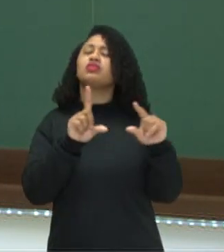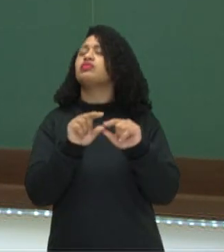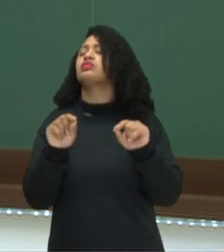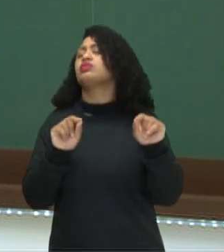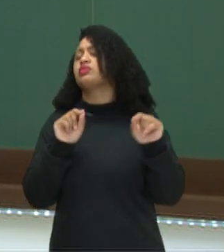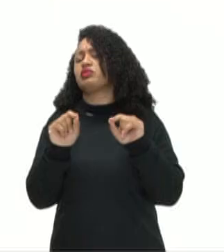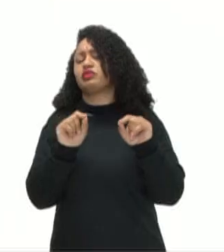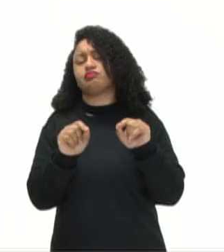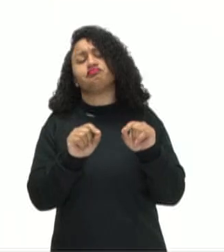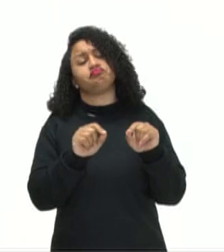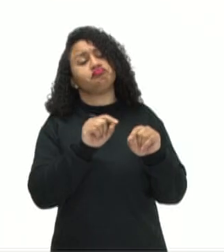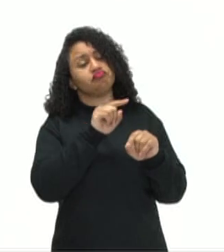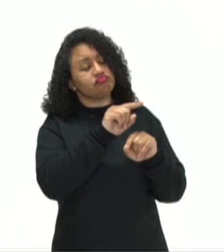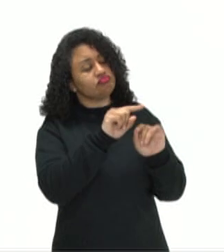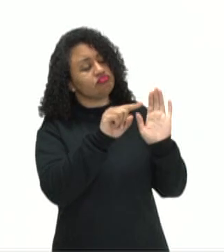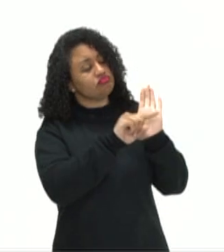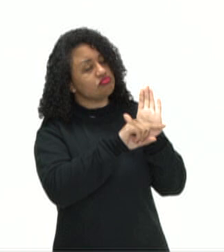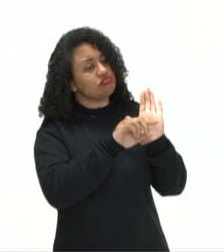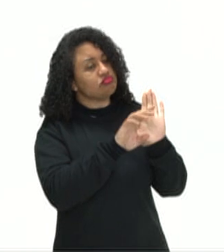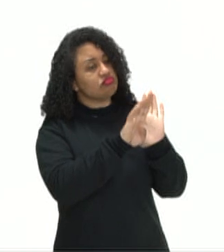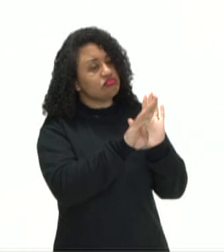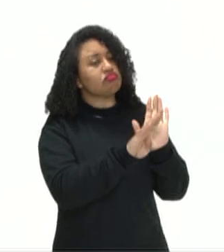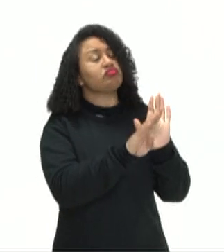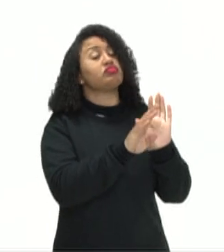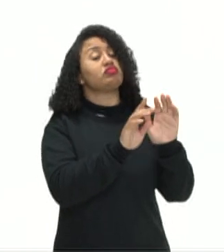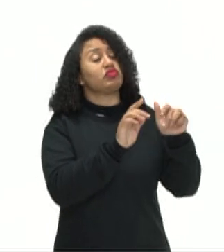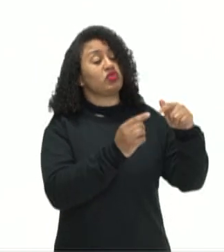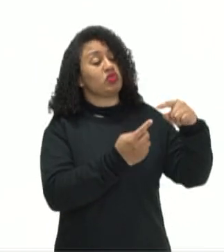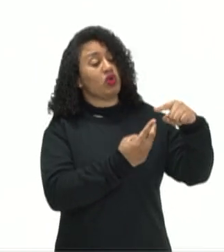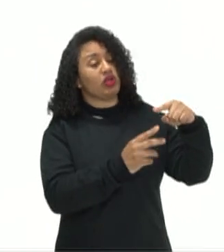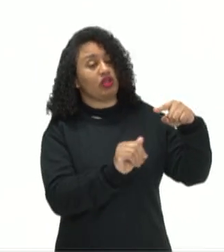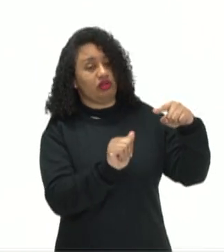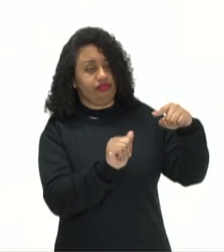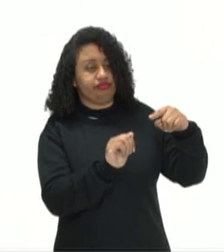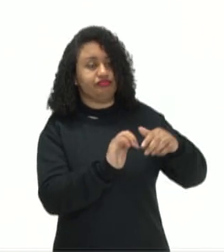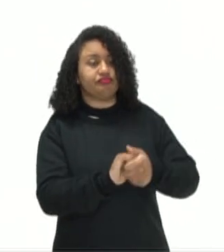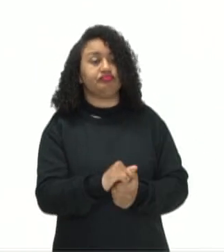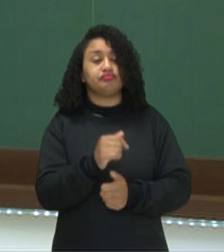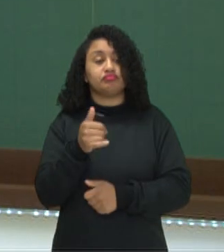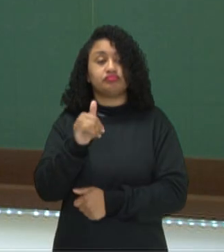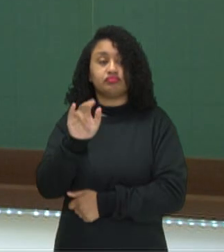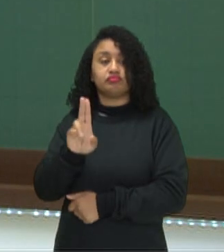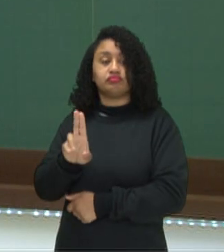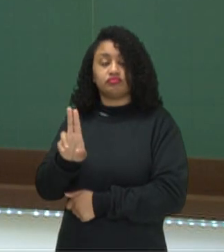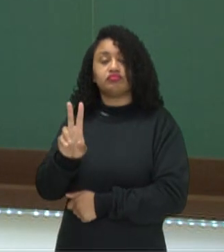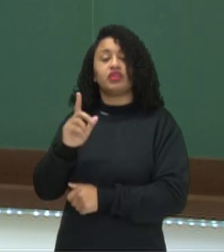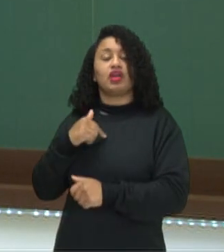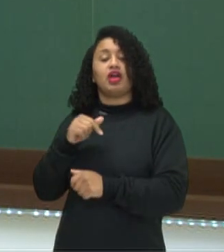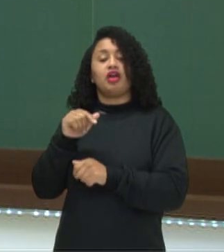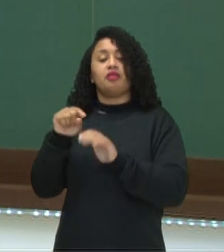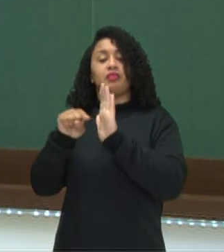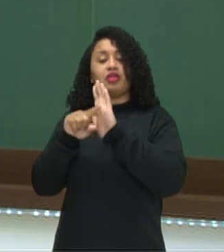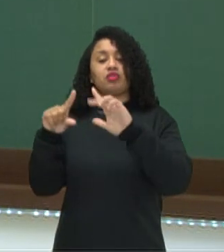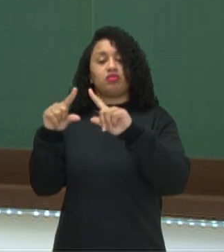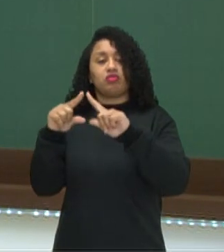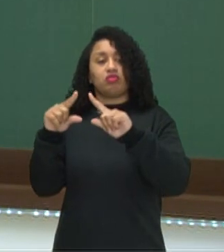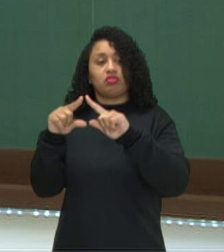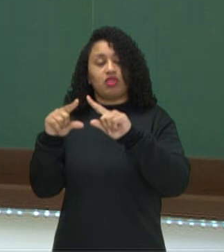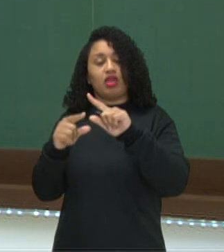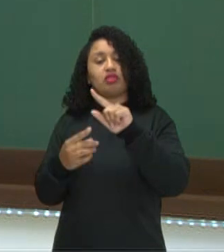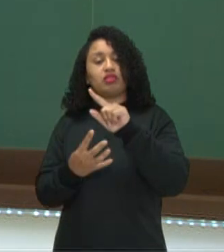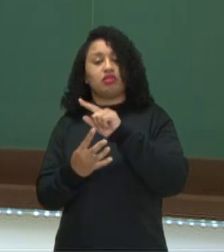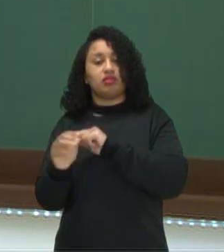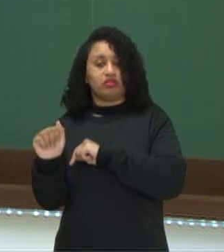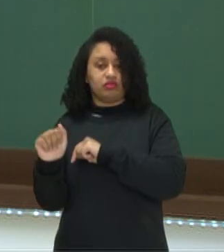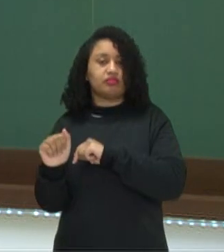fórmulas? X-vértice, menos b sobre 2a. E y-vértice, menos delta sobre